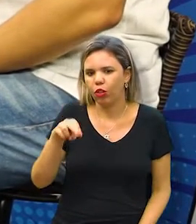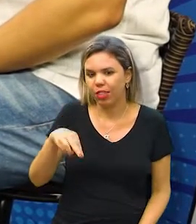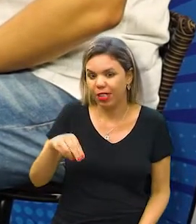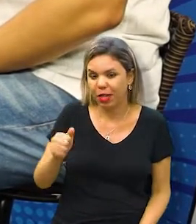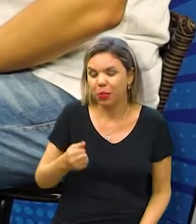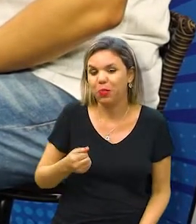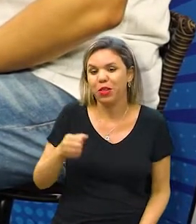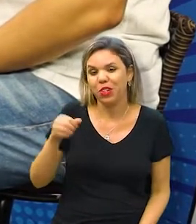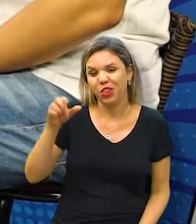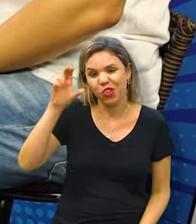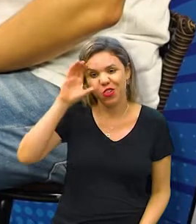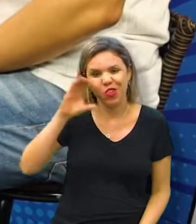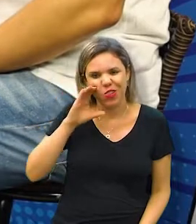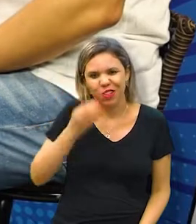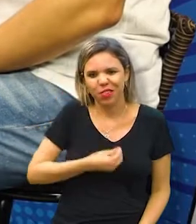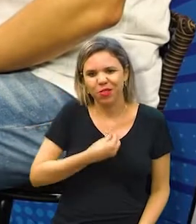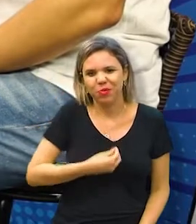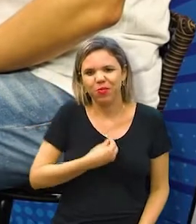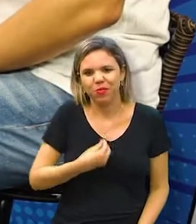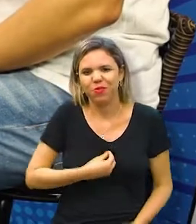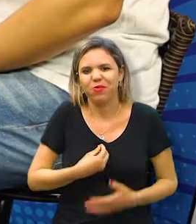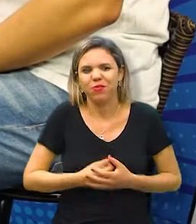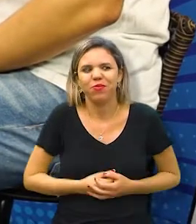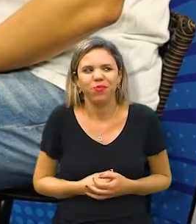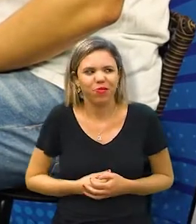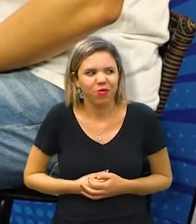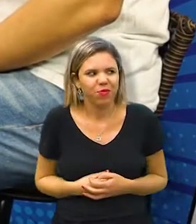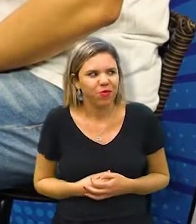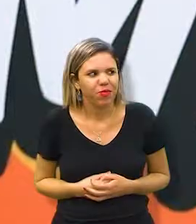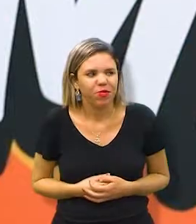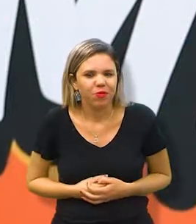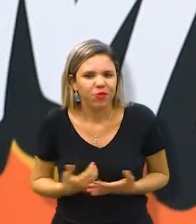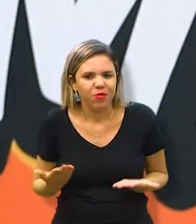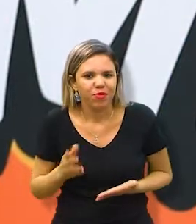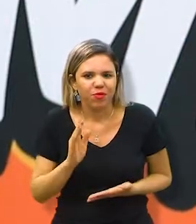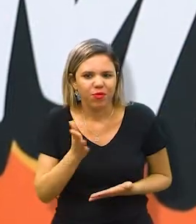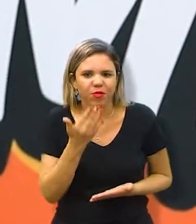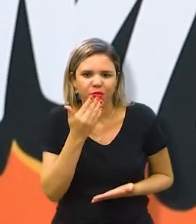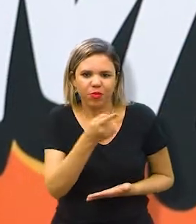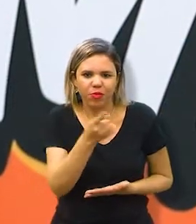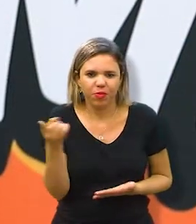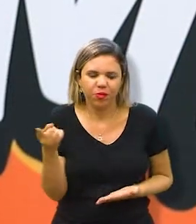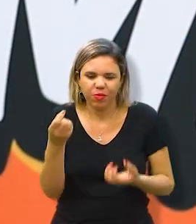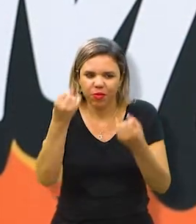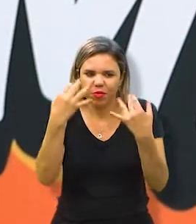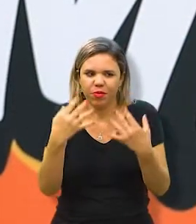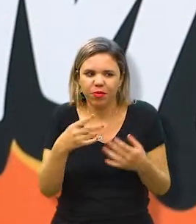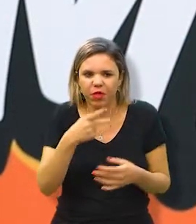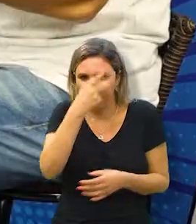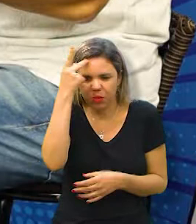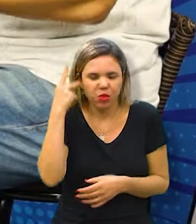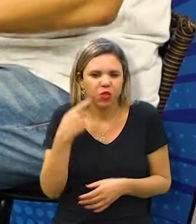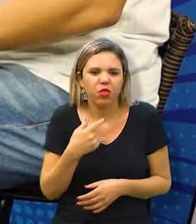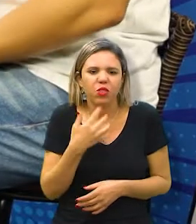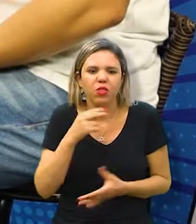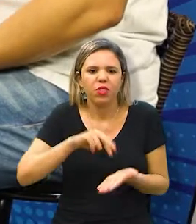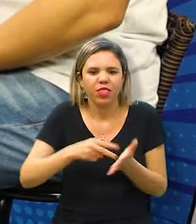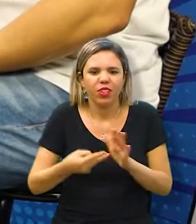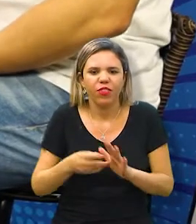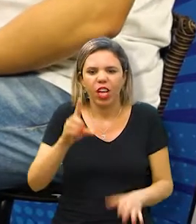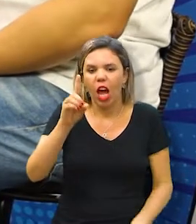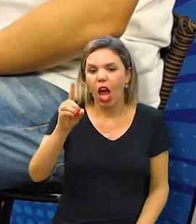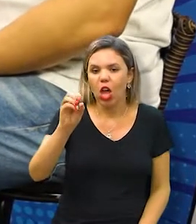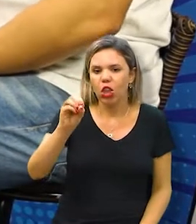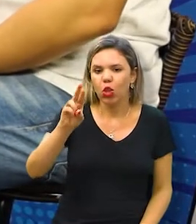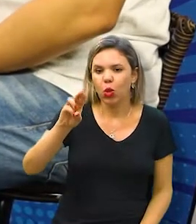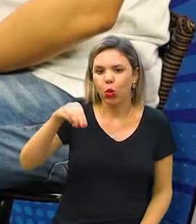Coreano em Minha Vida, que é esse aqui. Bom, e eu já vou pedir para você explicar para quem não sabe o que é dorama.